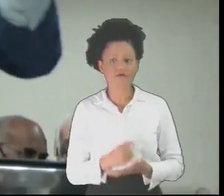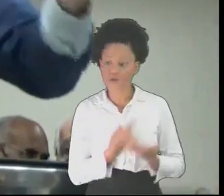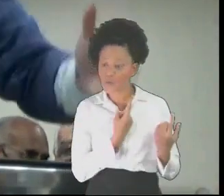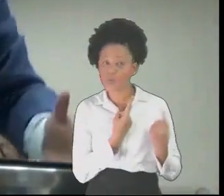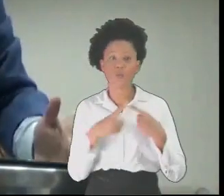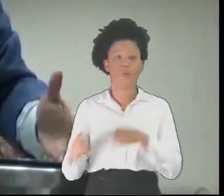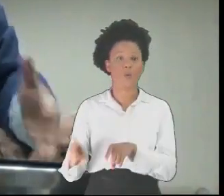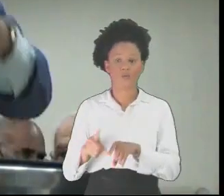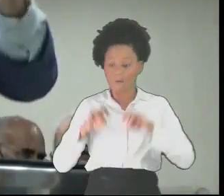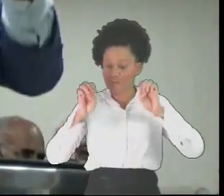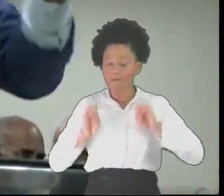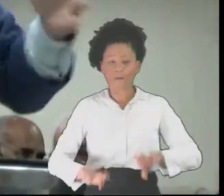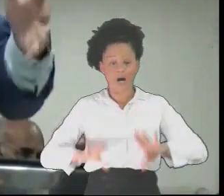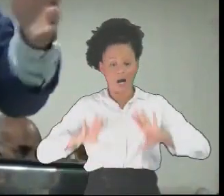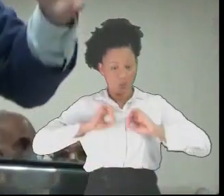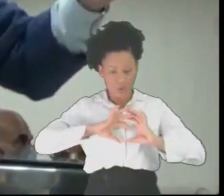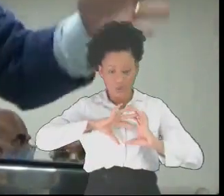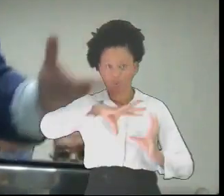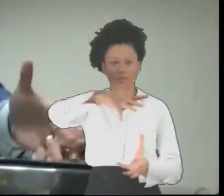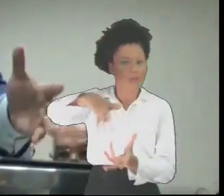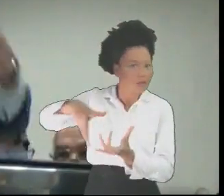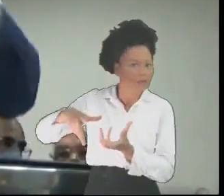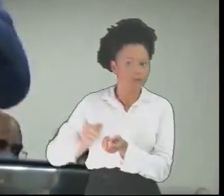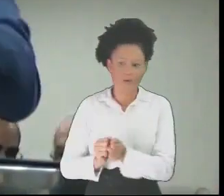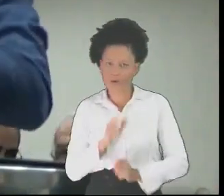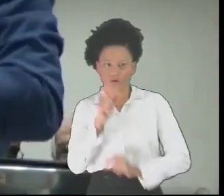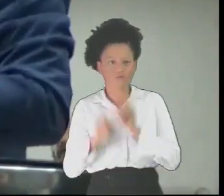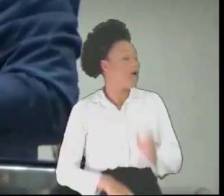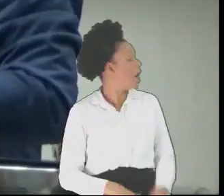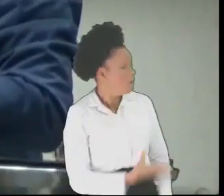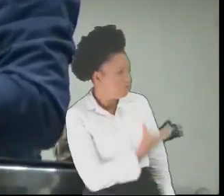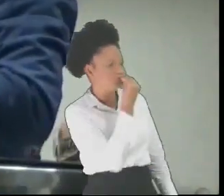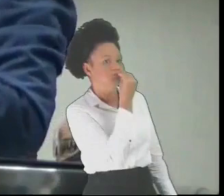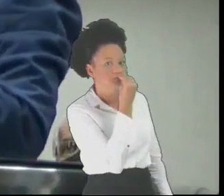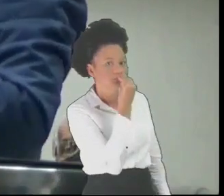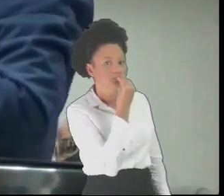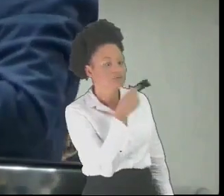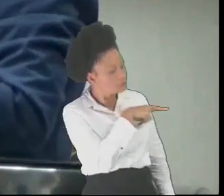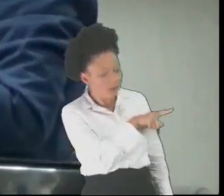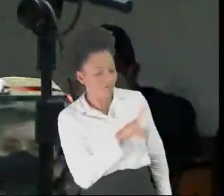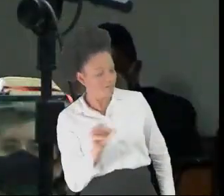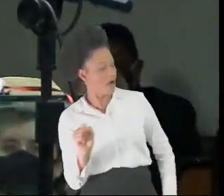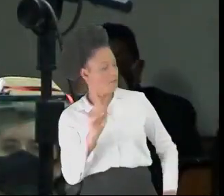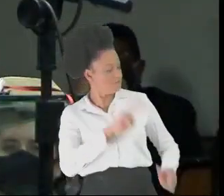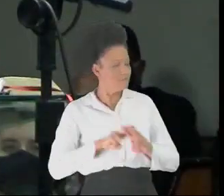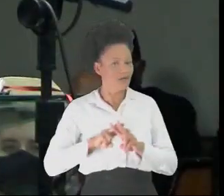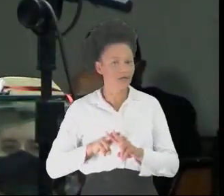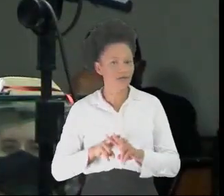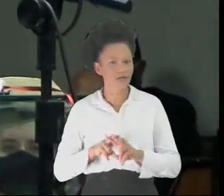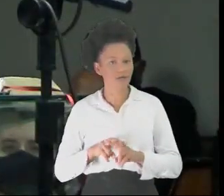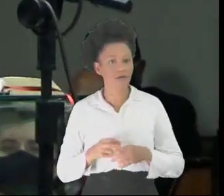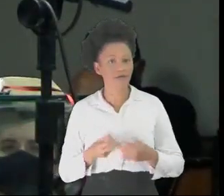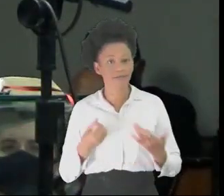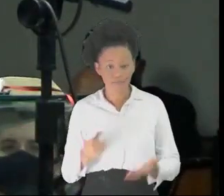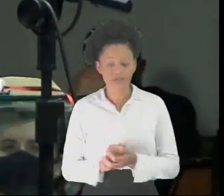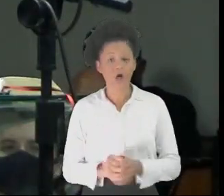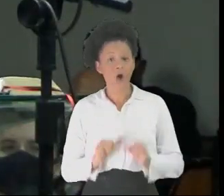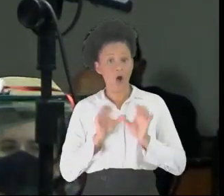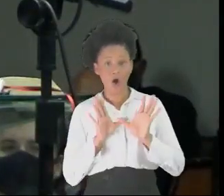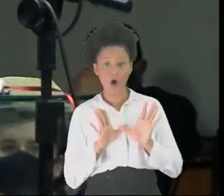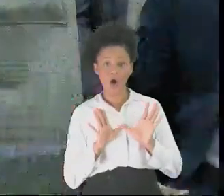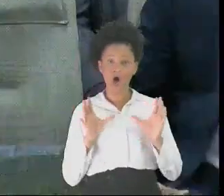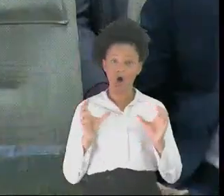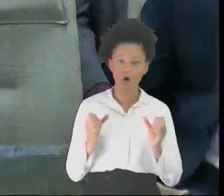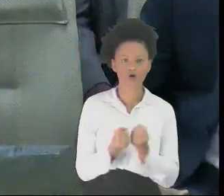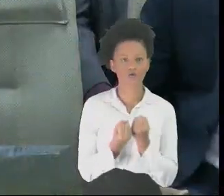bem da humanidade. Você está contra o bem da humanidade. Cala a boca, senão você vai preso. Se a OMS disser que é para